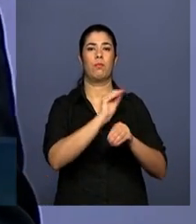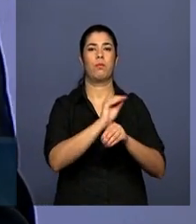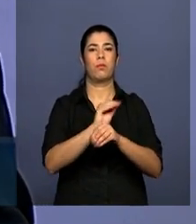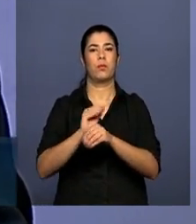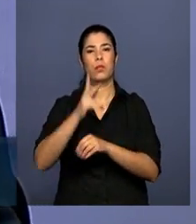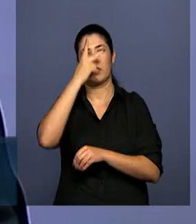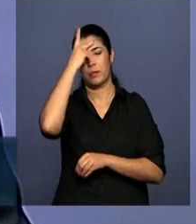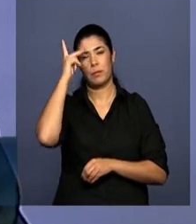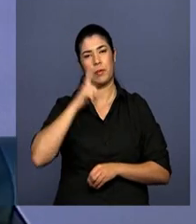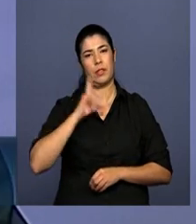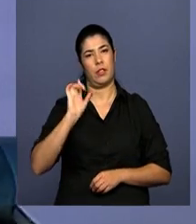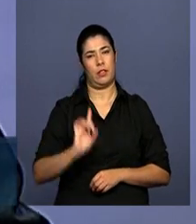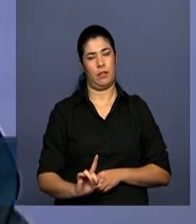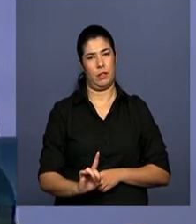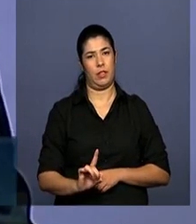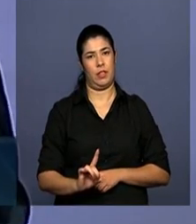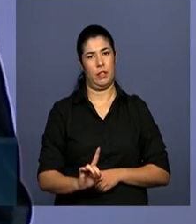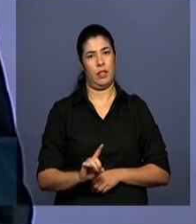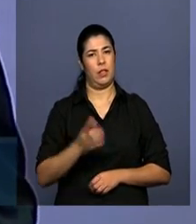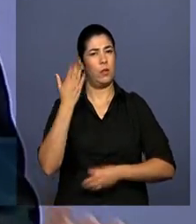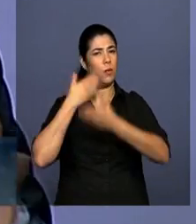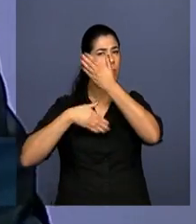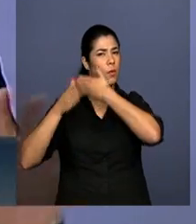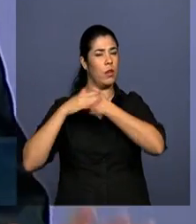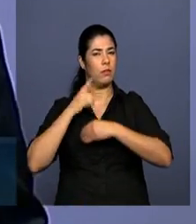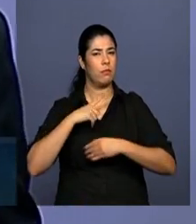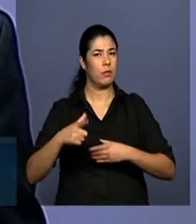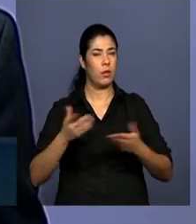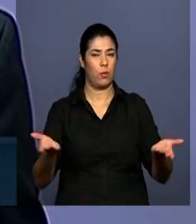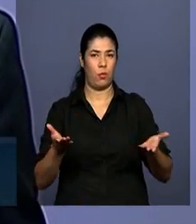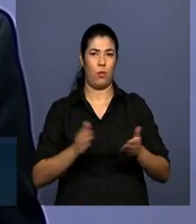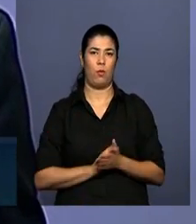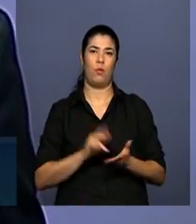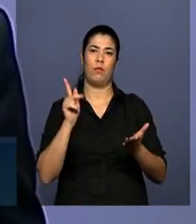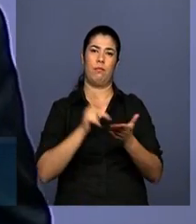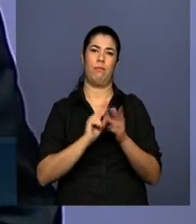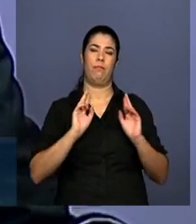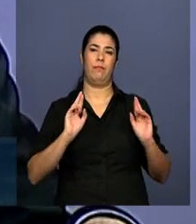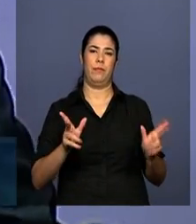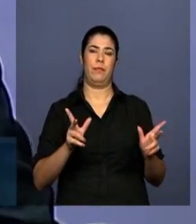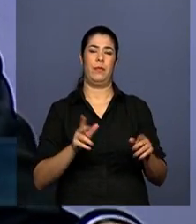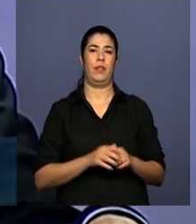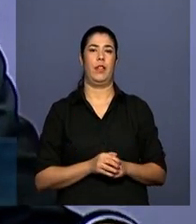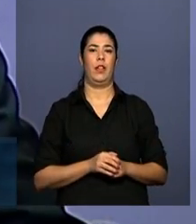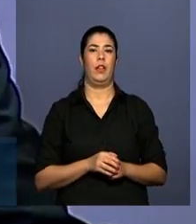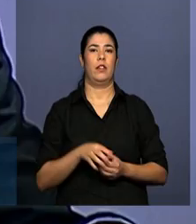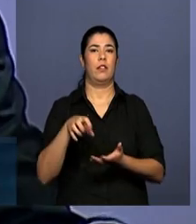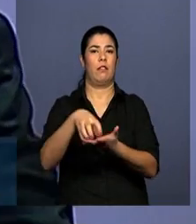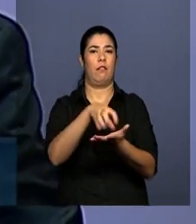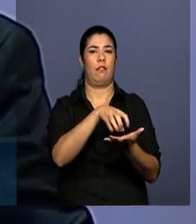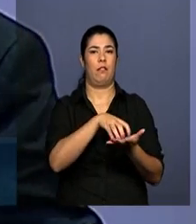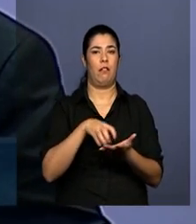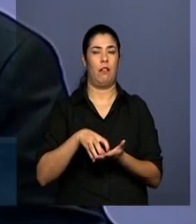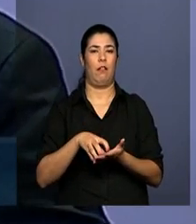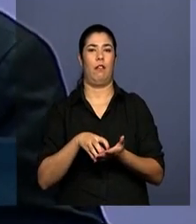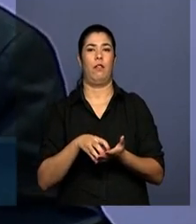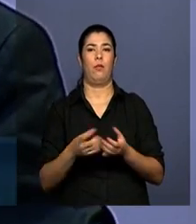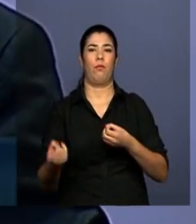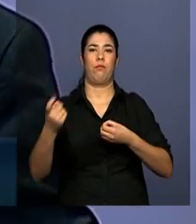às pessoas com deficiência, como há muito não se via. Hoje nós vivemos uma outra realidade. Os nossos centros de especialidade e